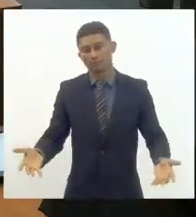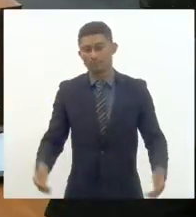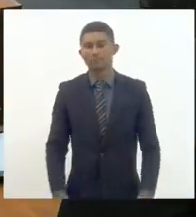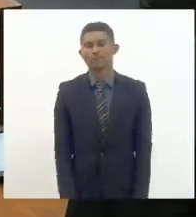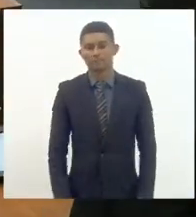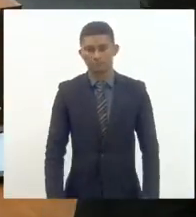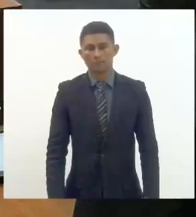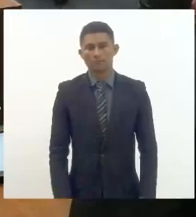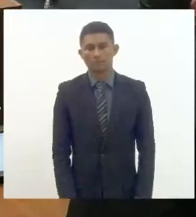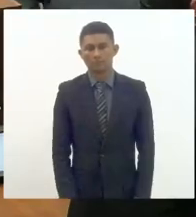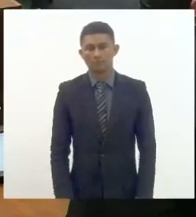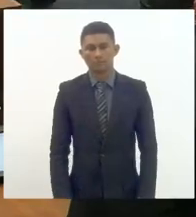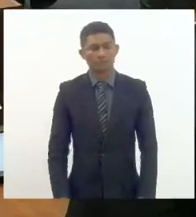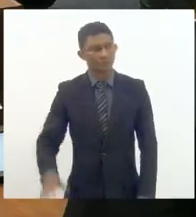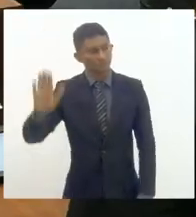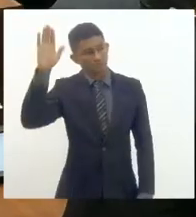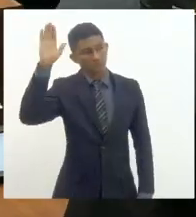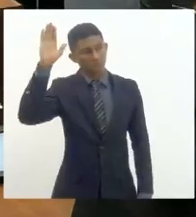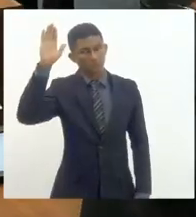Presidente,